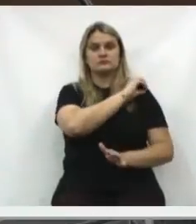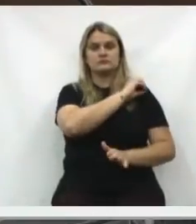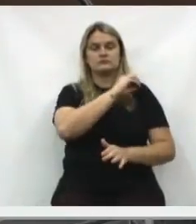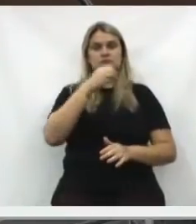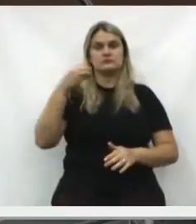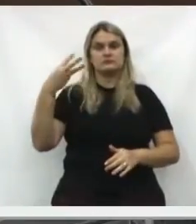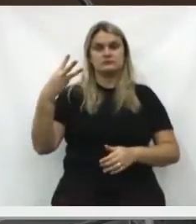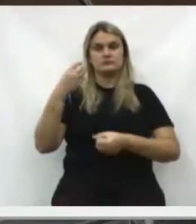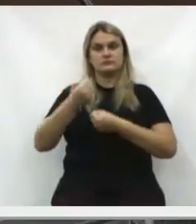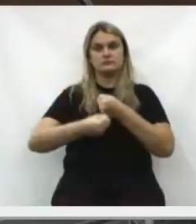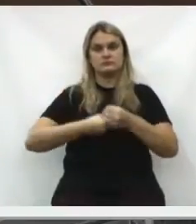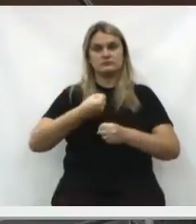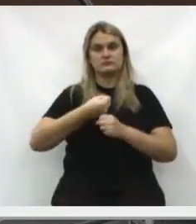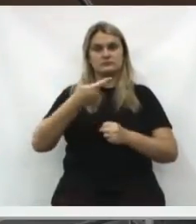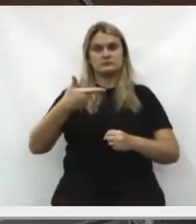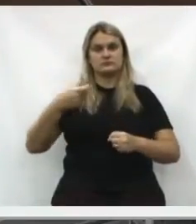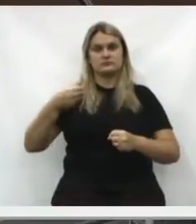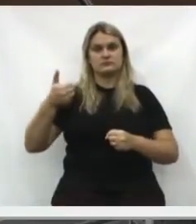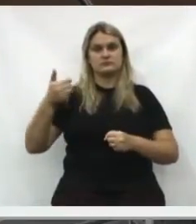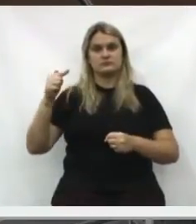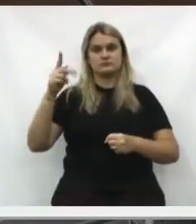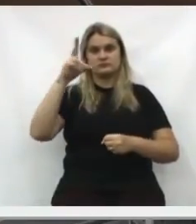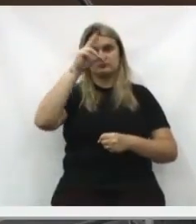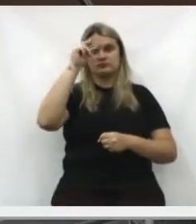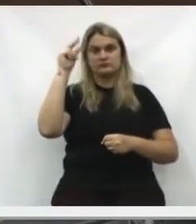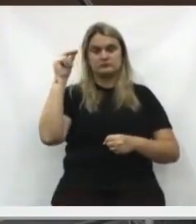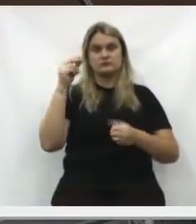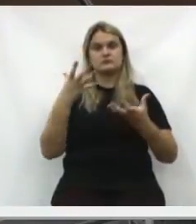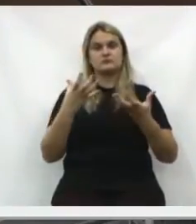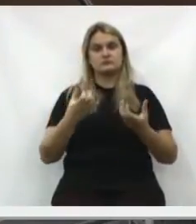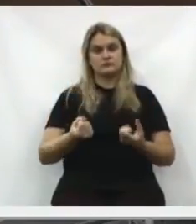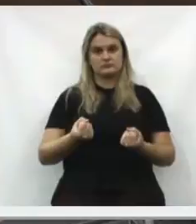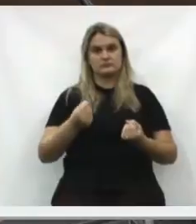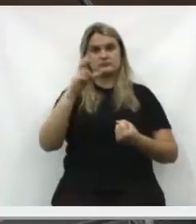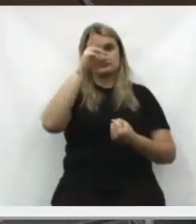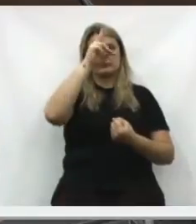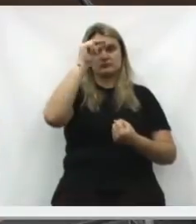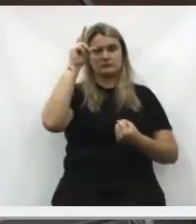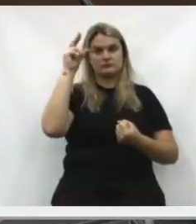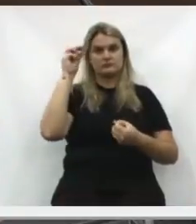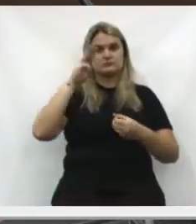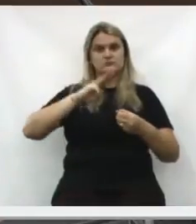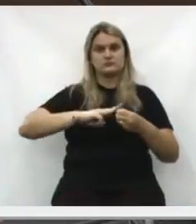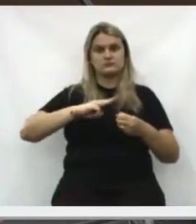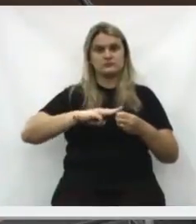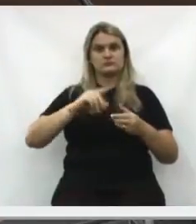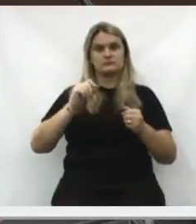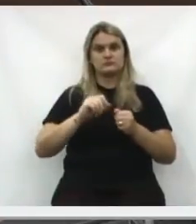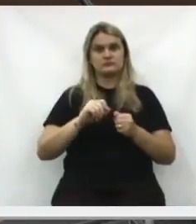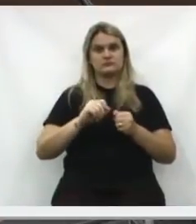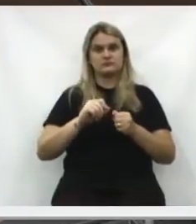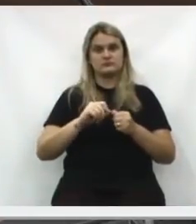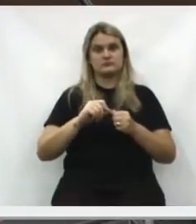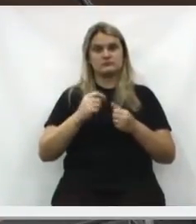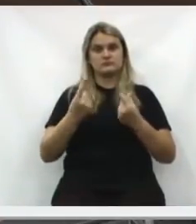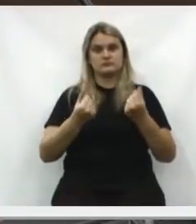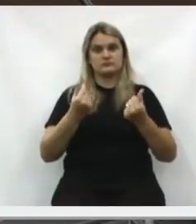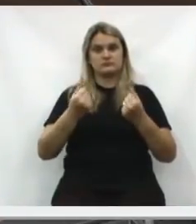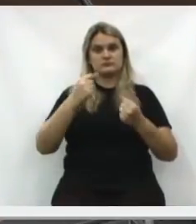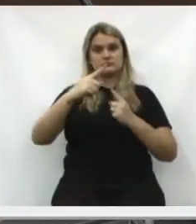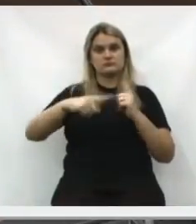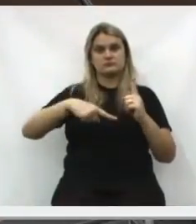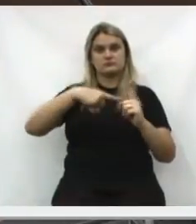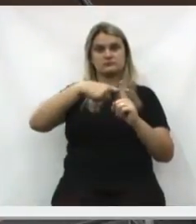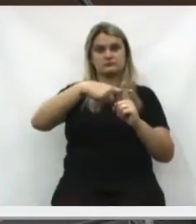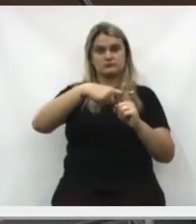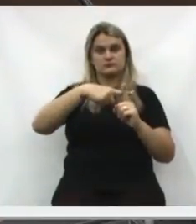Projeto de Lei Ordinária número 3/2017 do Executivo. Autoriza o Executivo Municipal a